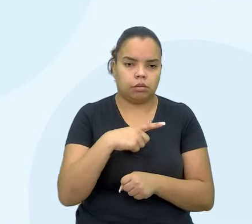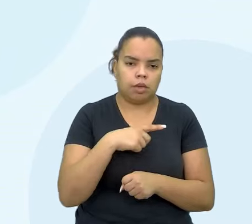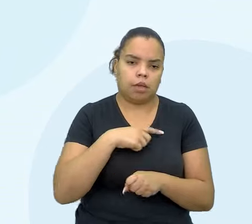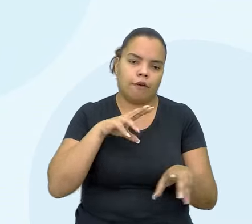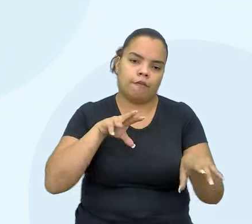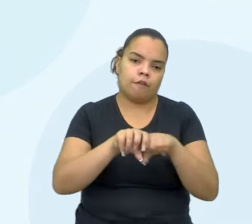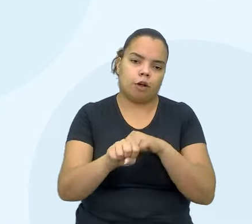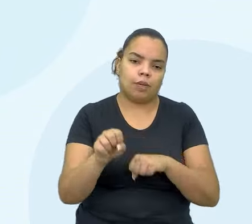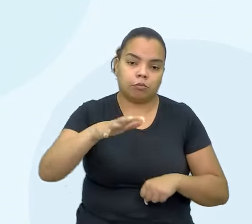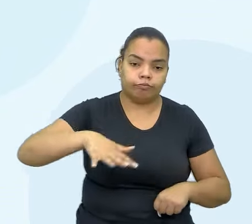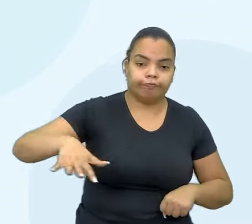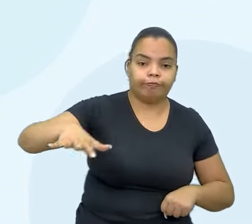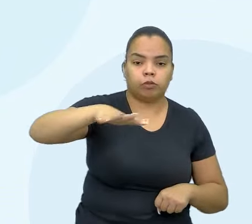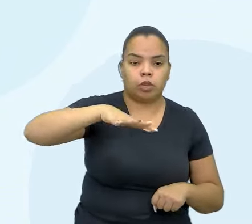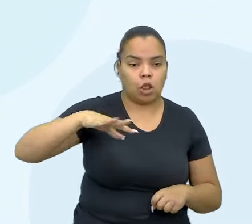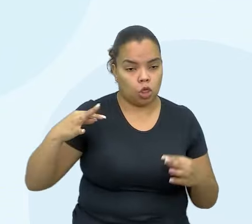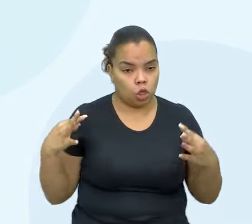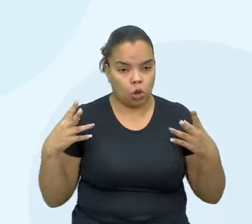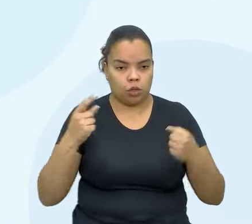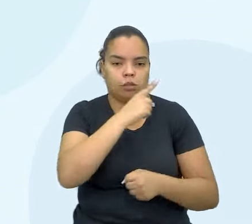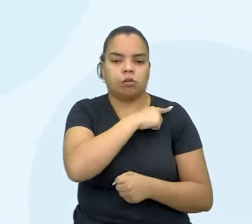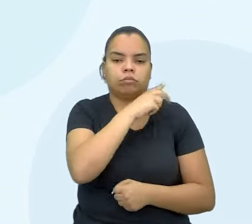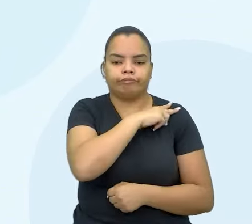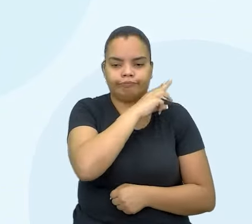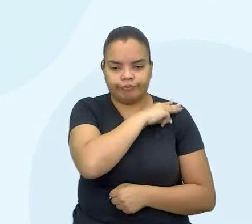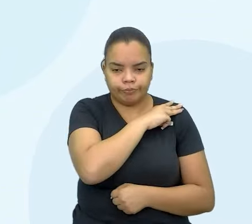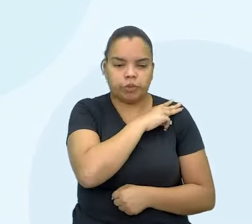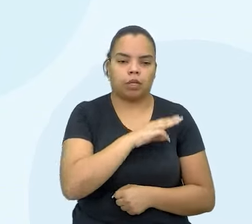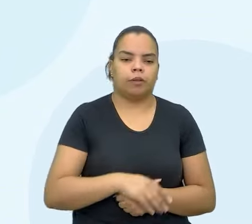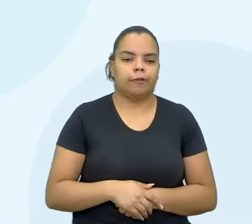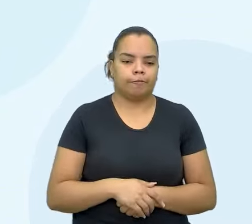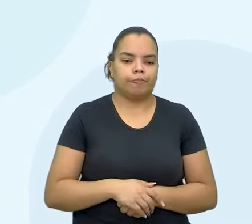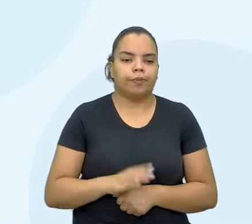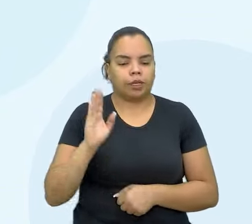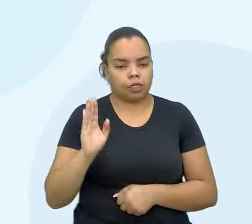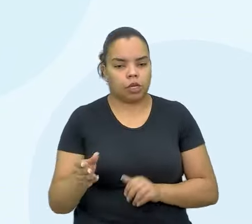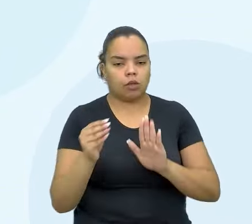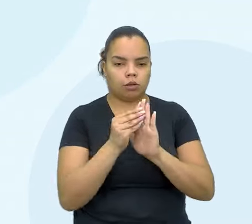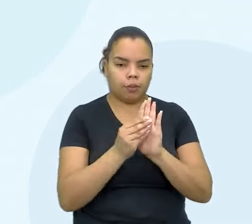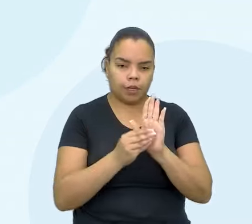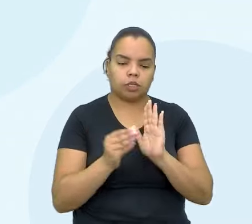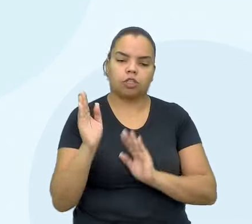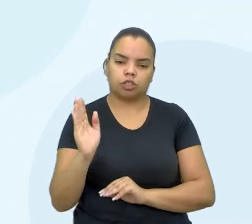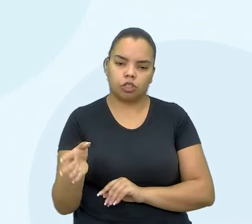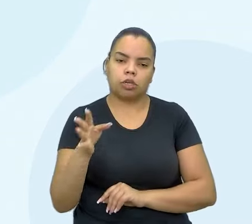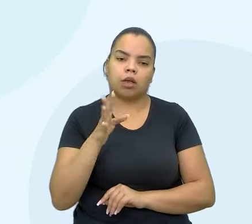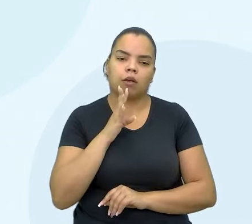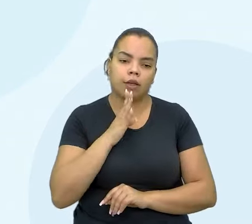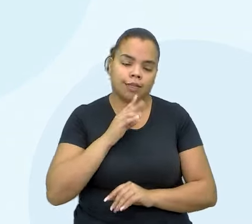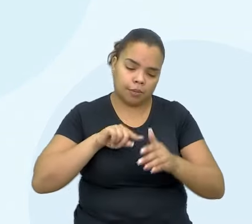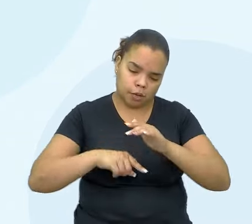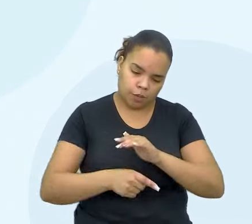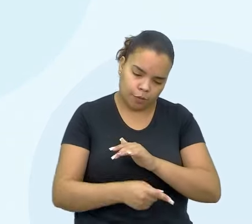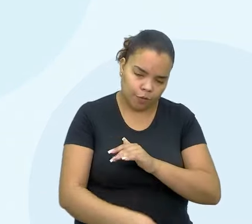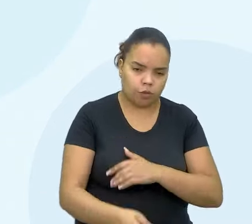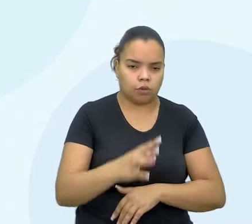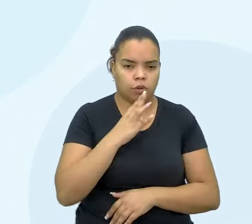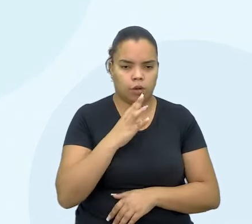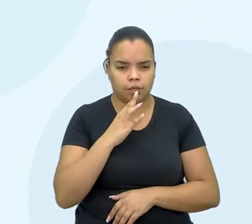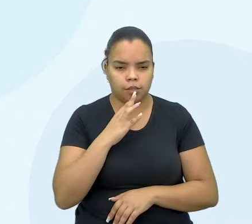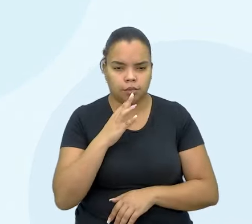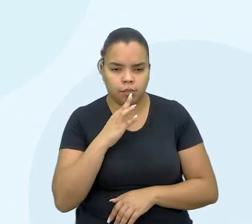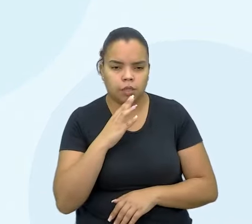formação geral básica, em todas as séries, né, que é sempre aí os componentes que a gente já conhece, a gente aprofunda todos esses componentes